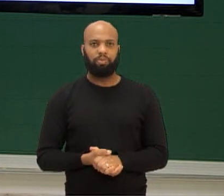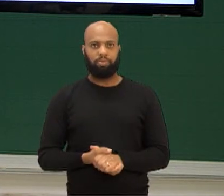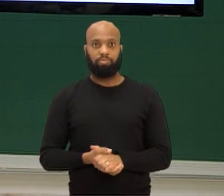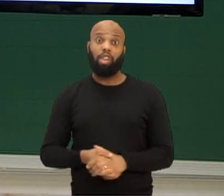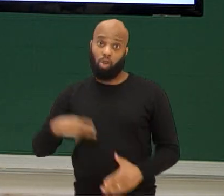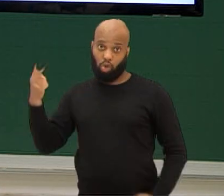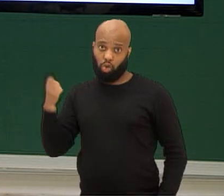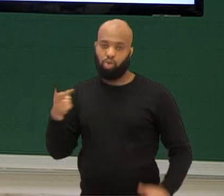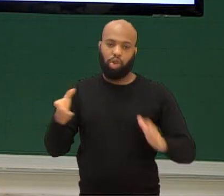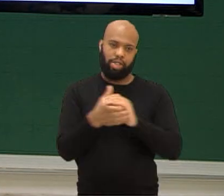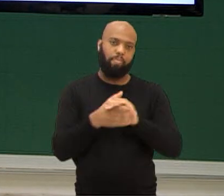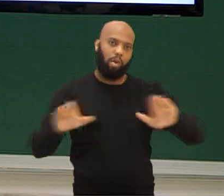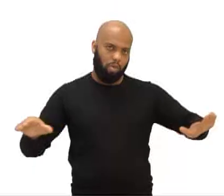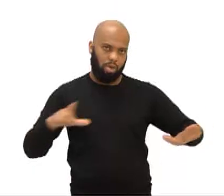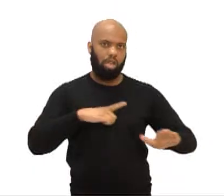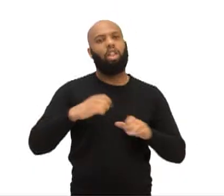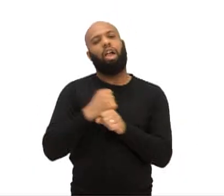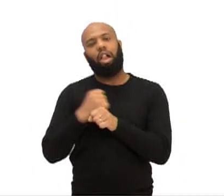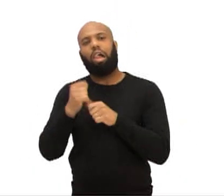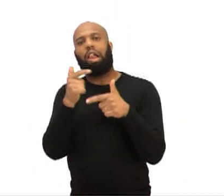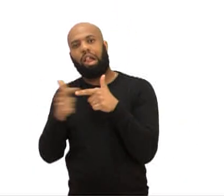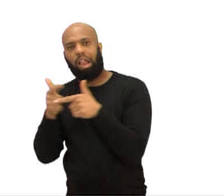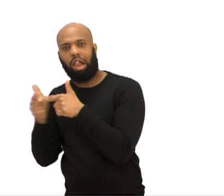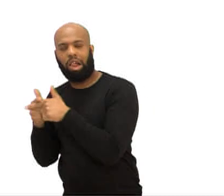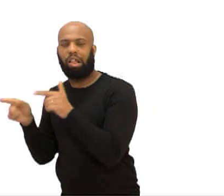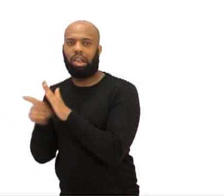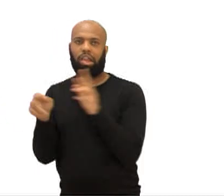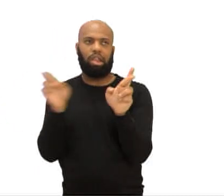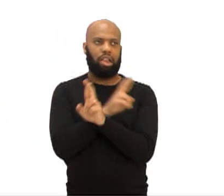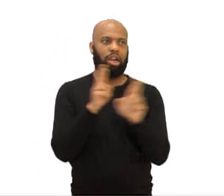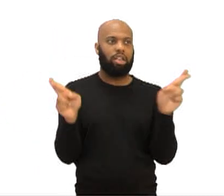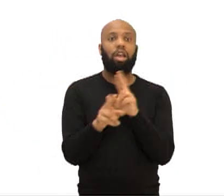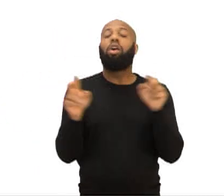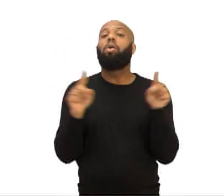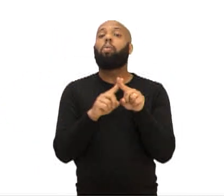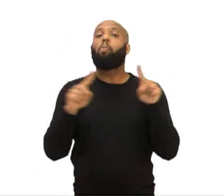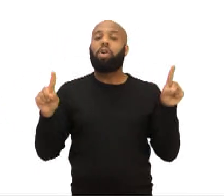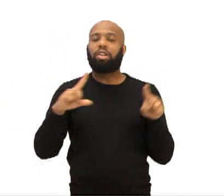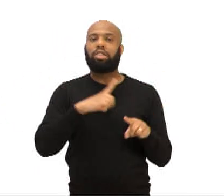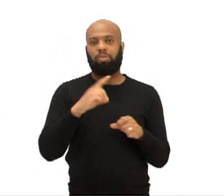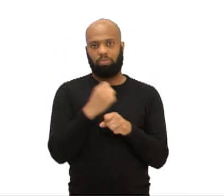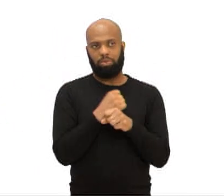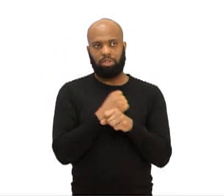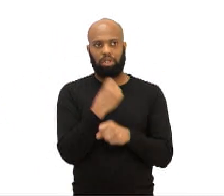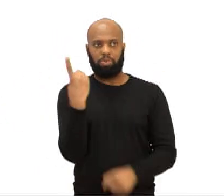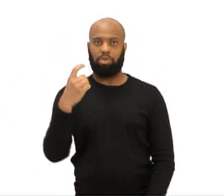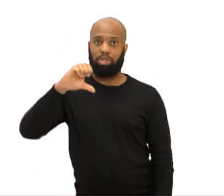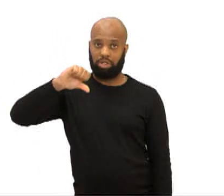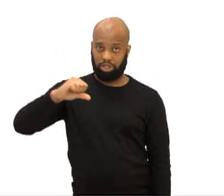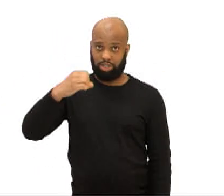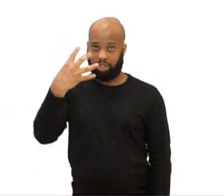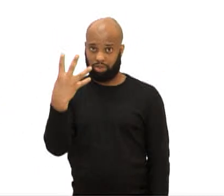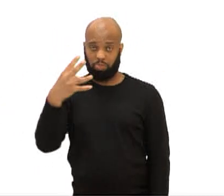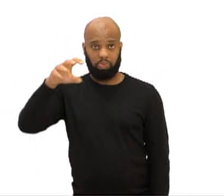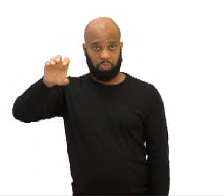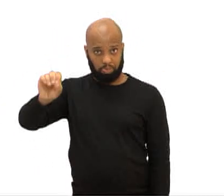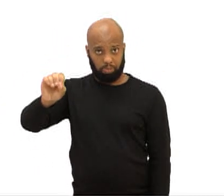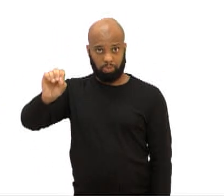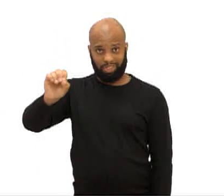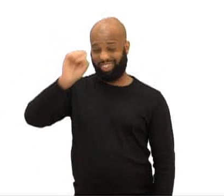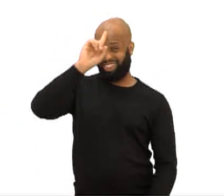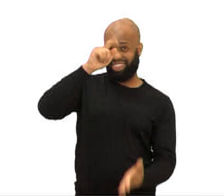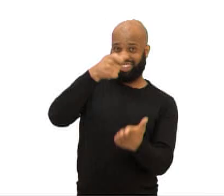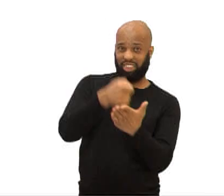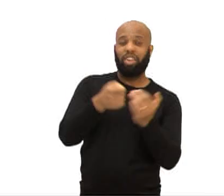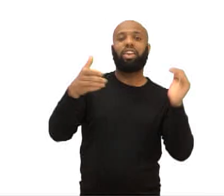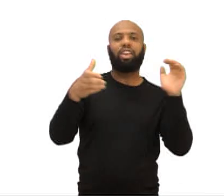eles se separaram depois de todos aqueles problemas da relação deles, mas em 1940 decidiram casar-se outra